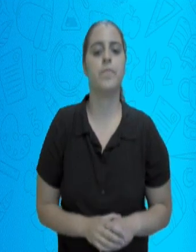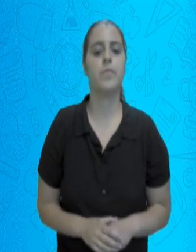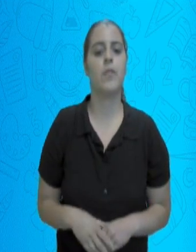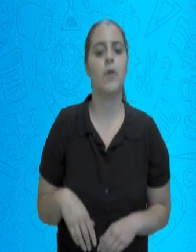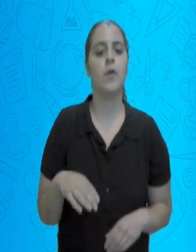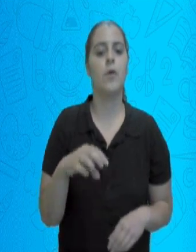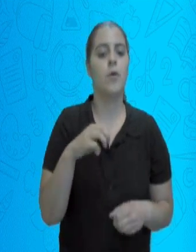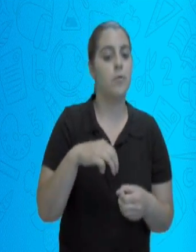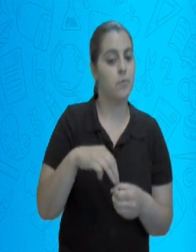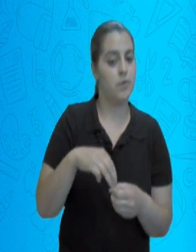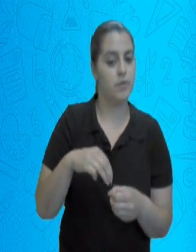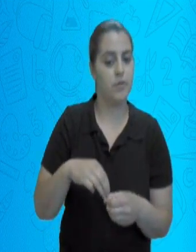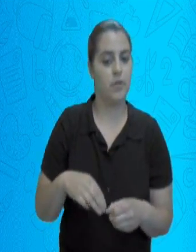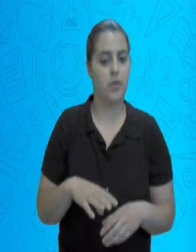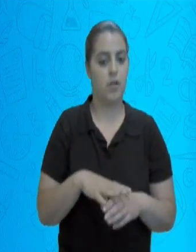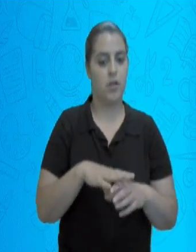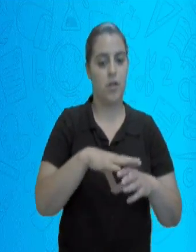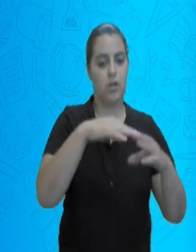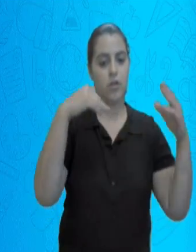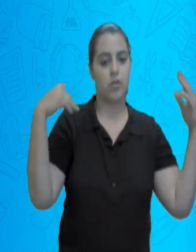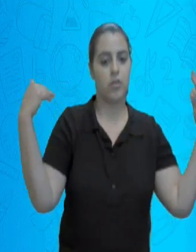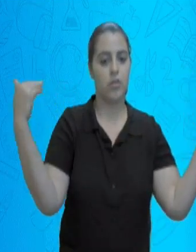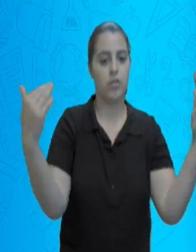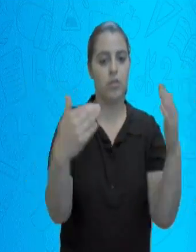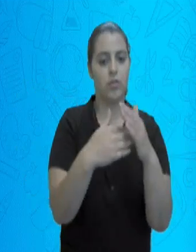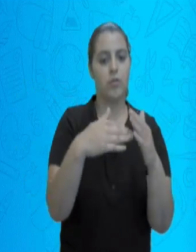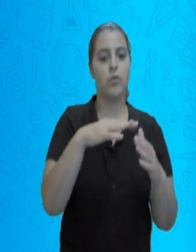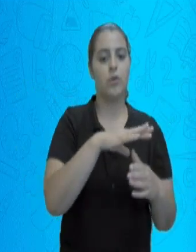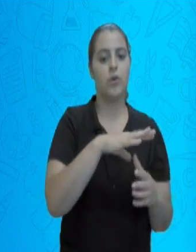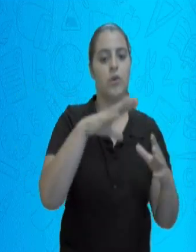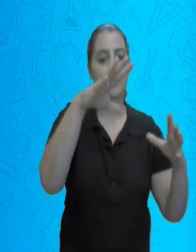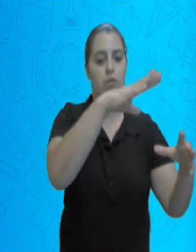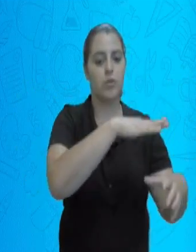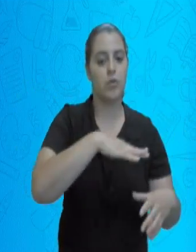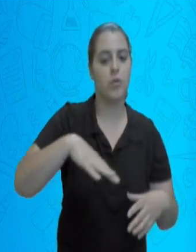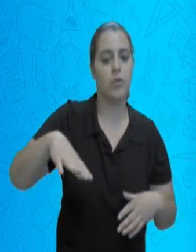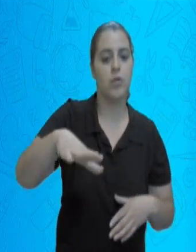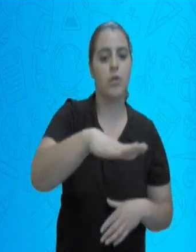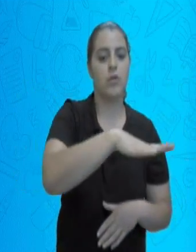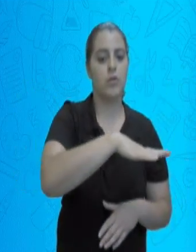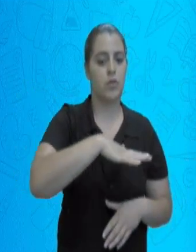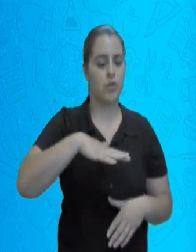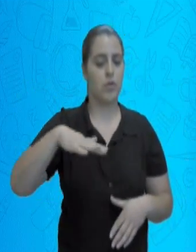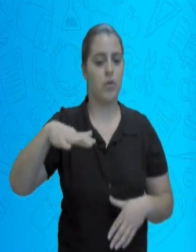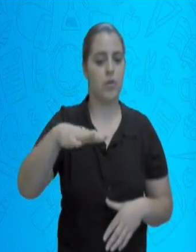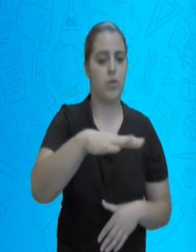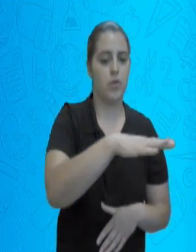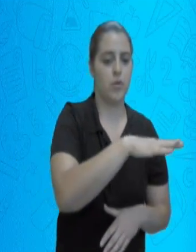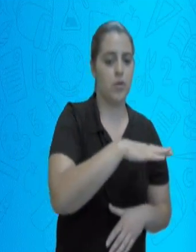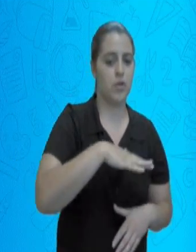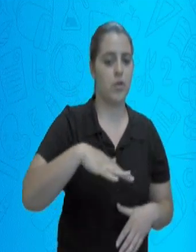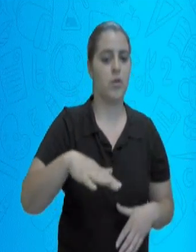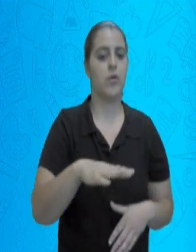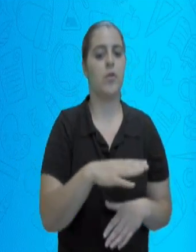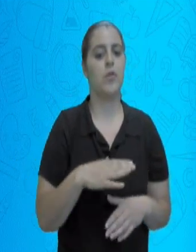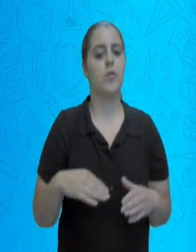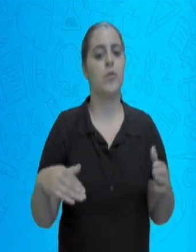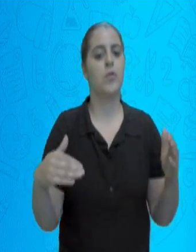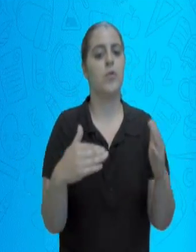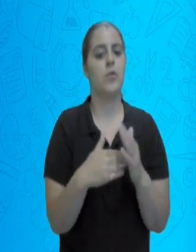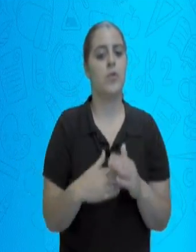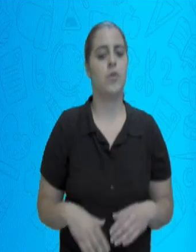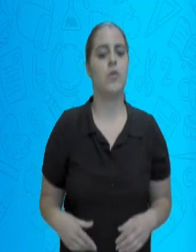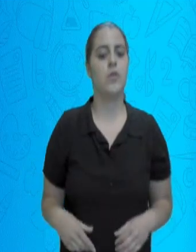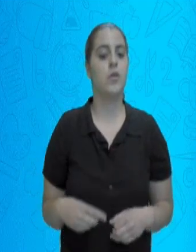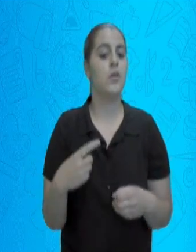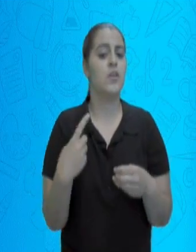Então, o município, ele é toda a parte, tudo é a parte territorial toda. E